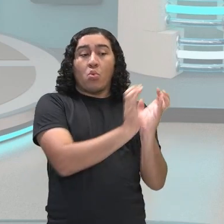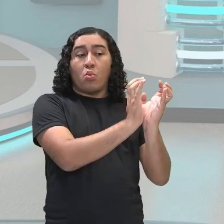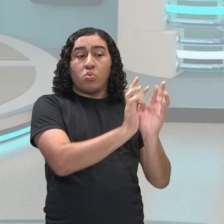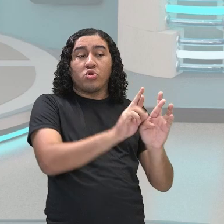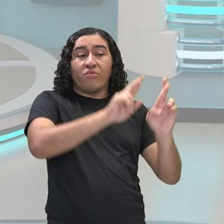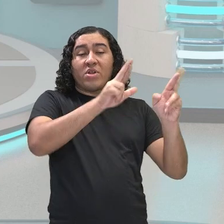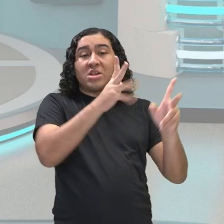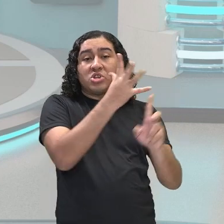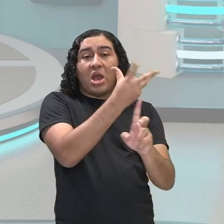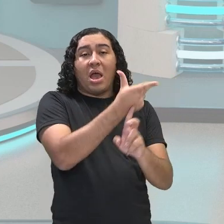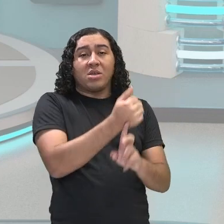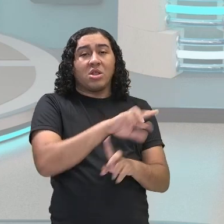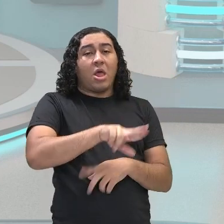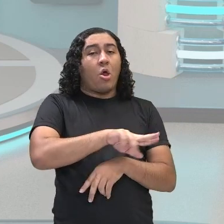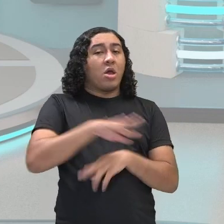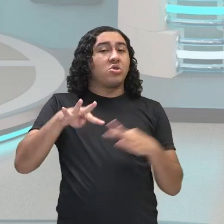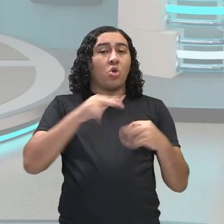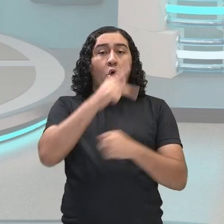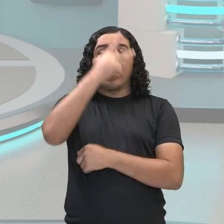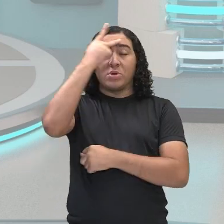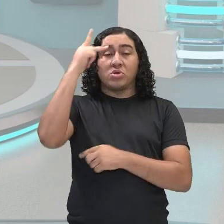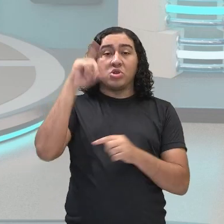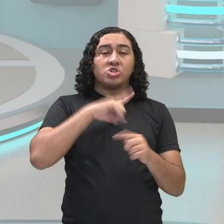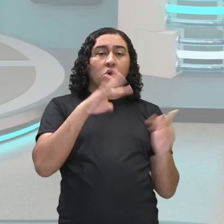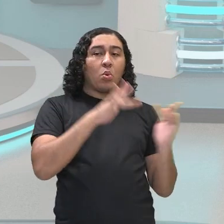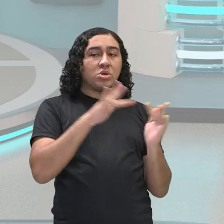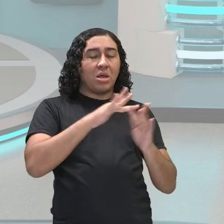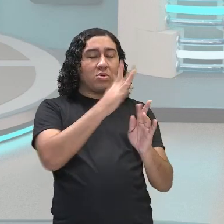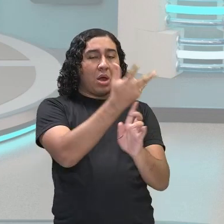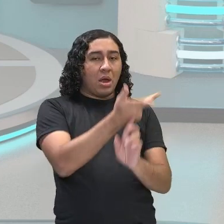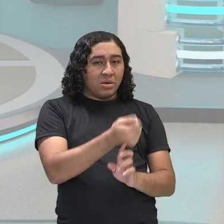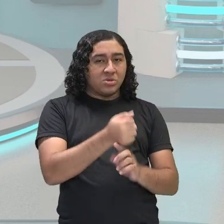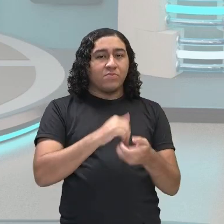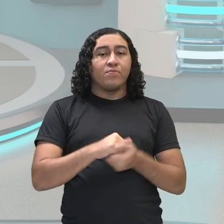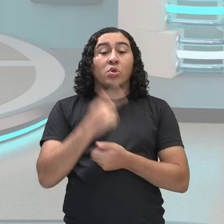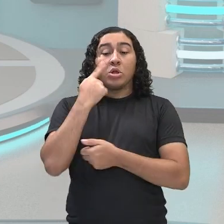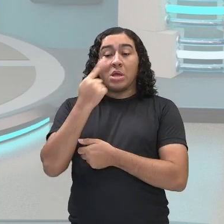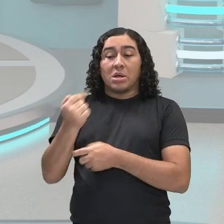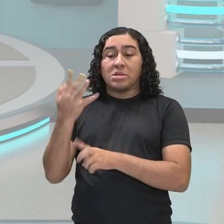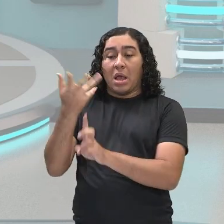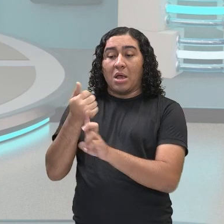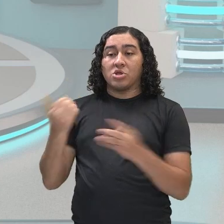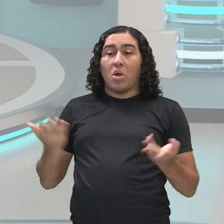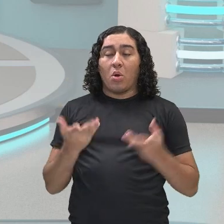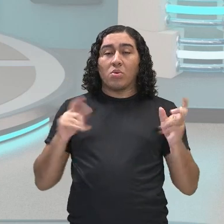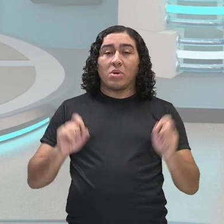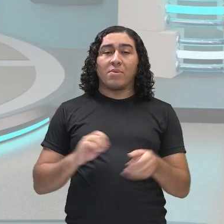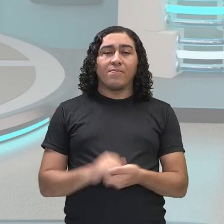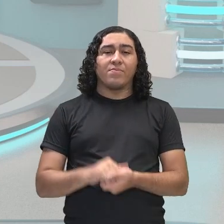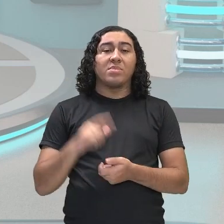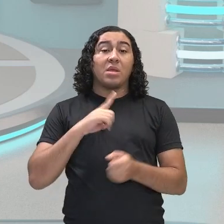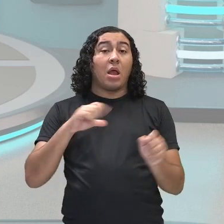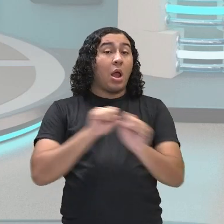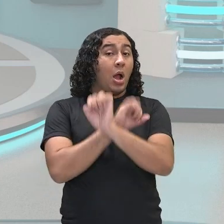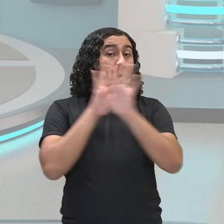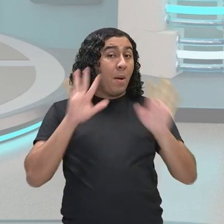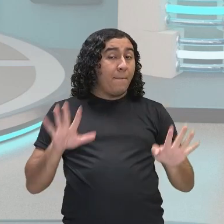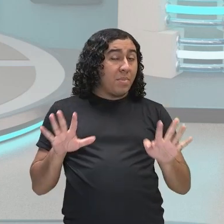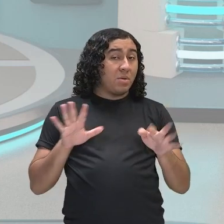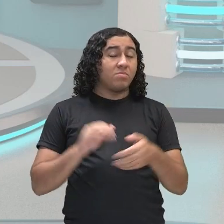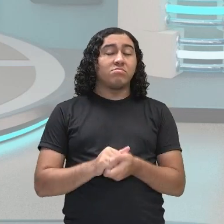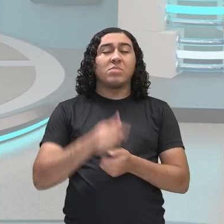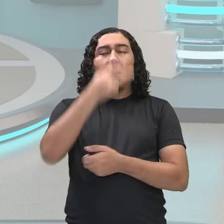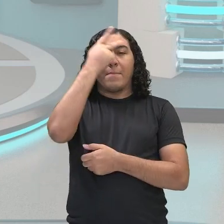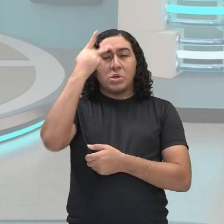eram todos que tinham acesso às obras de arte. E a intenção da arte agora é ela ser mais ampla. As